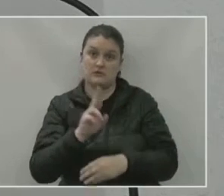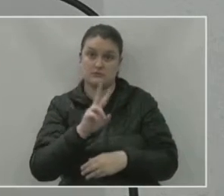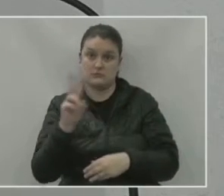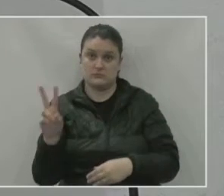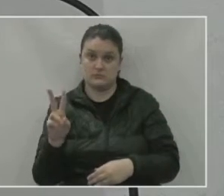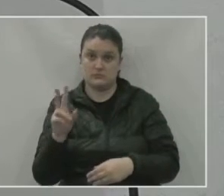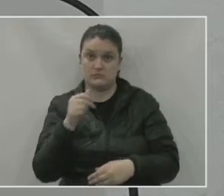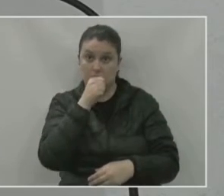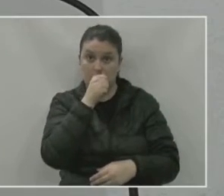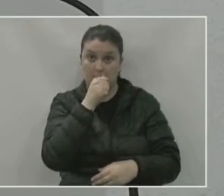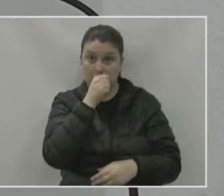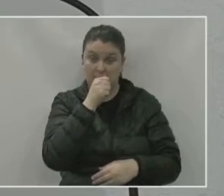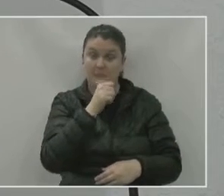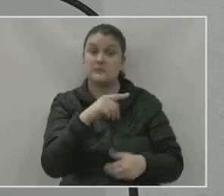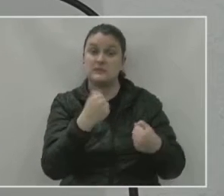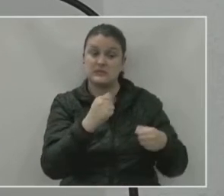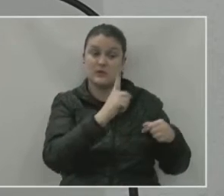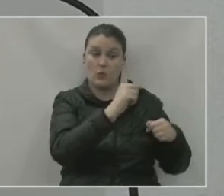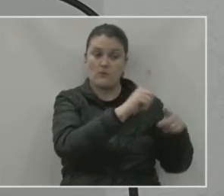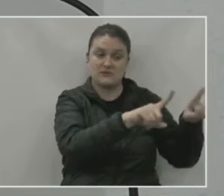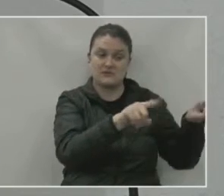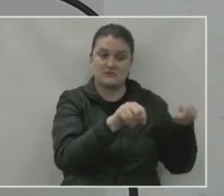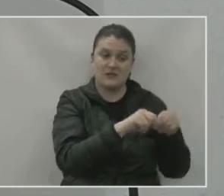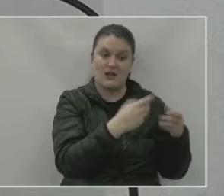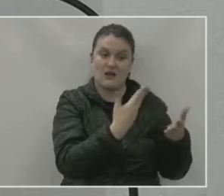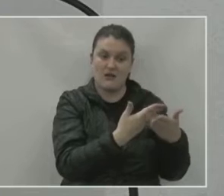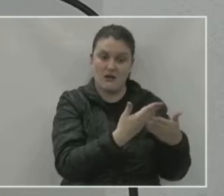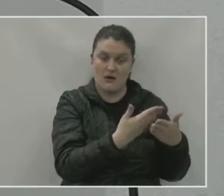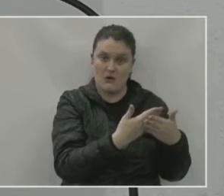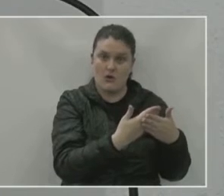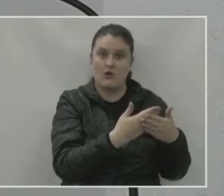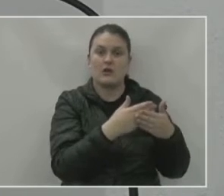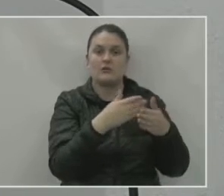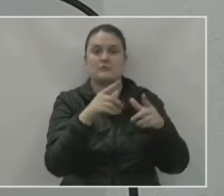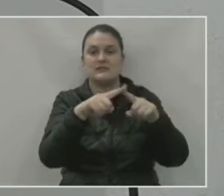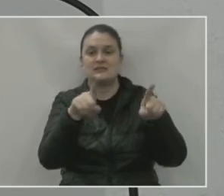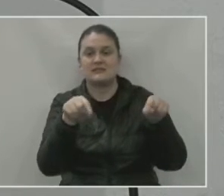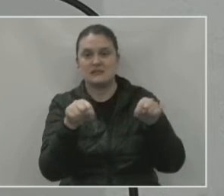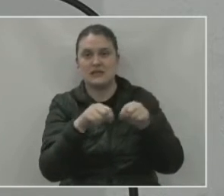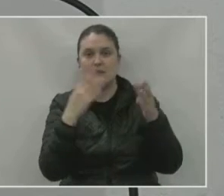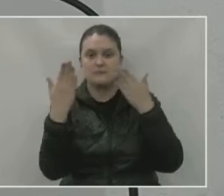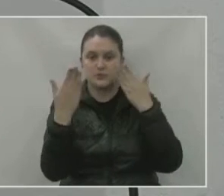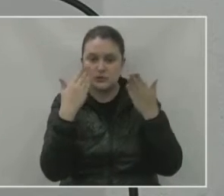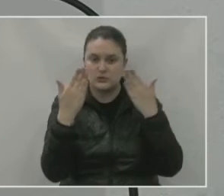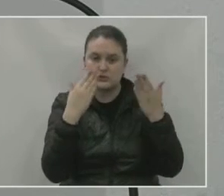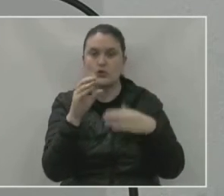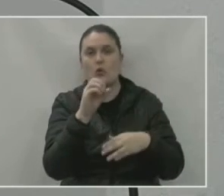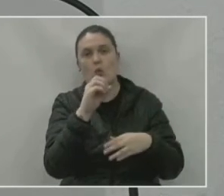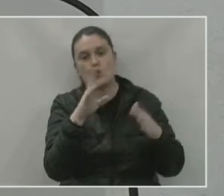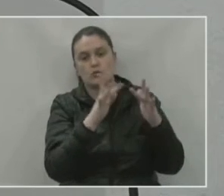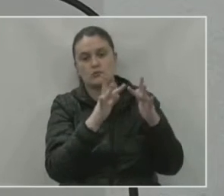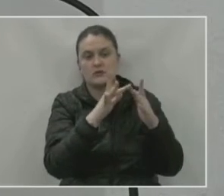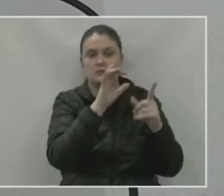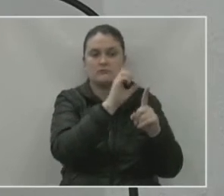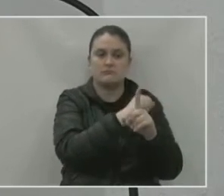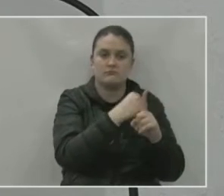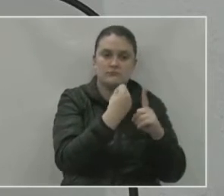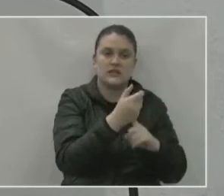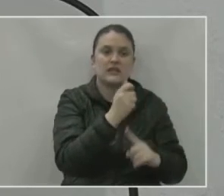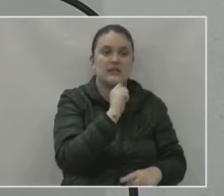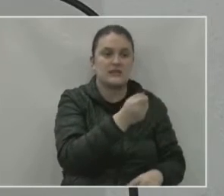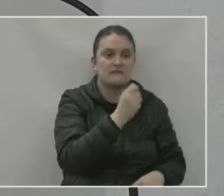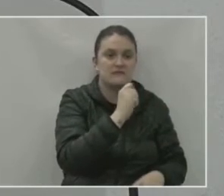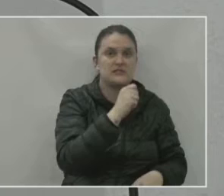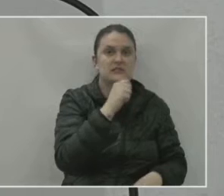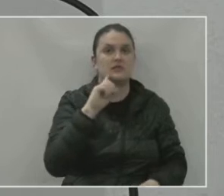disse, condizente. Sala de aula para atendimento psicológico, atendimento com assistente social, a entrevista